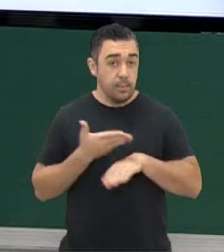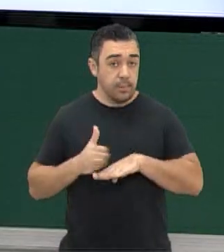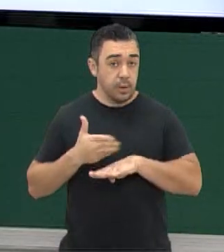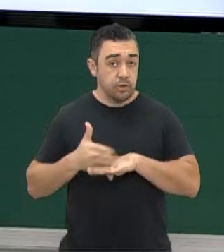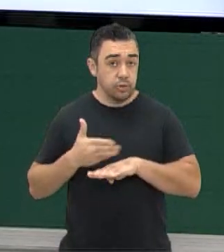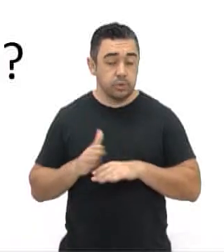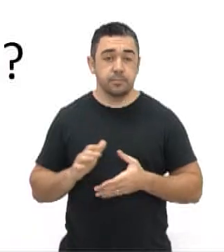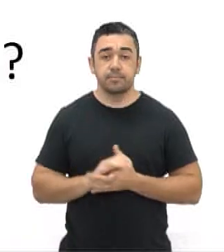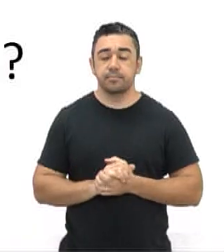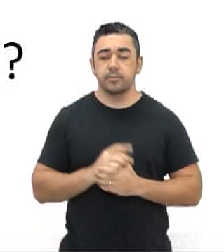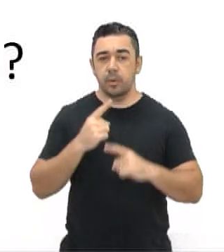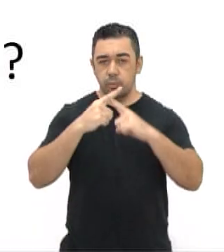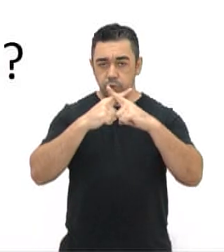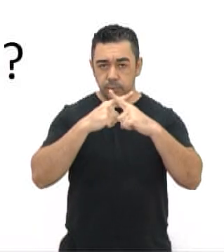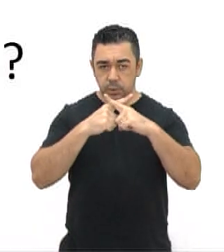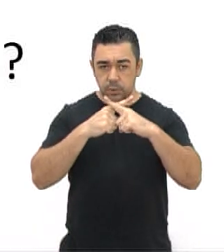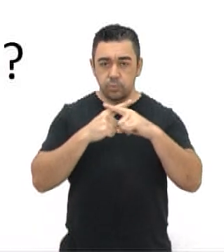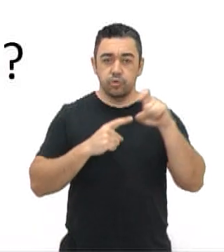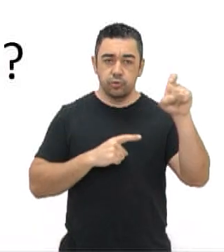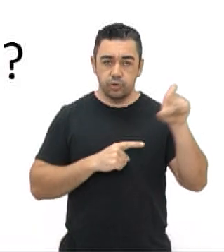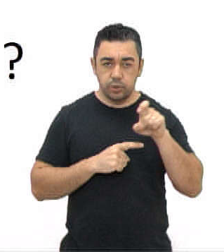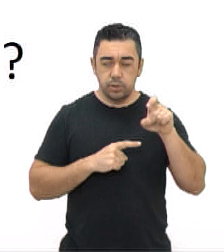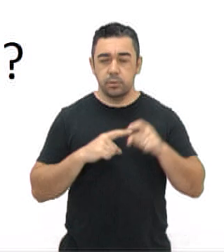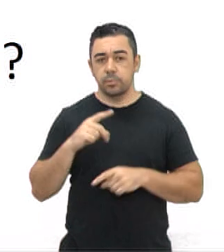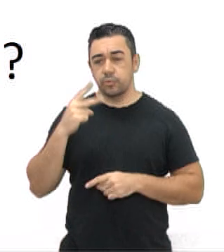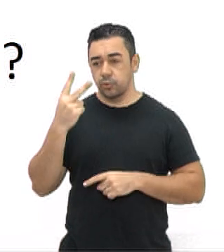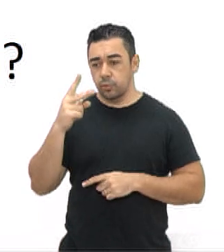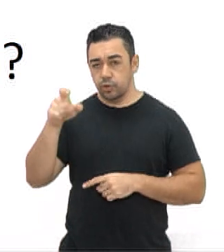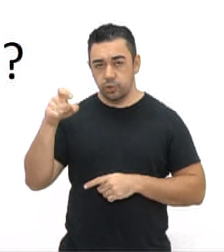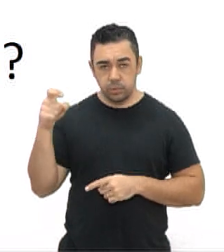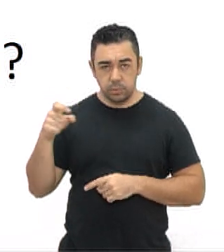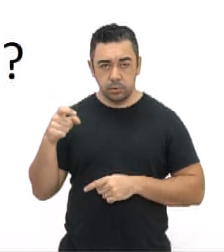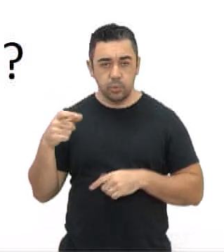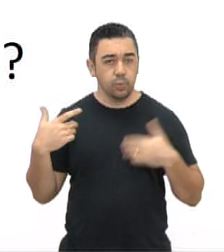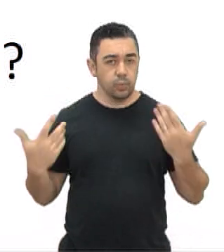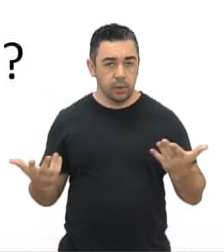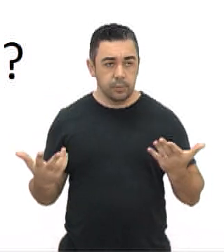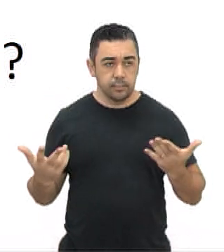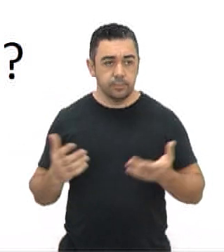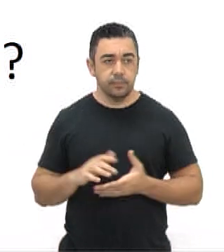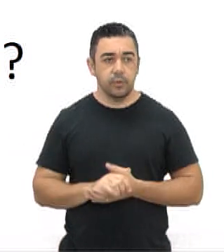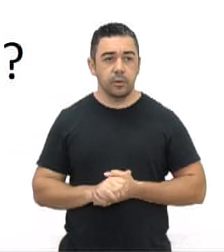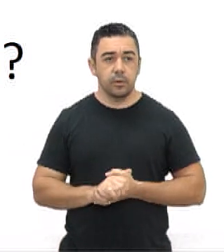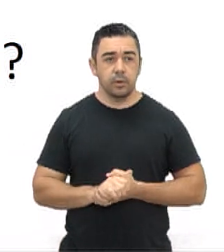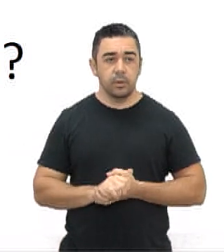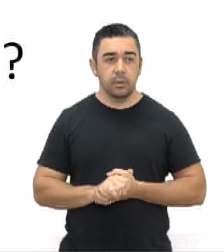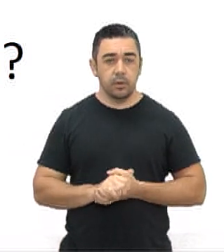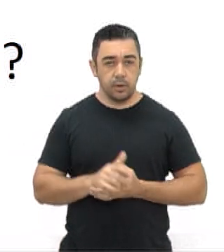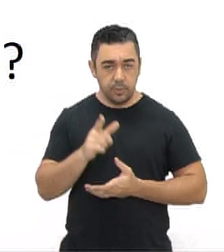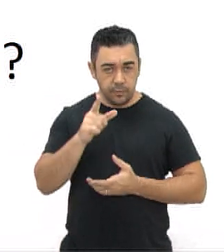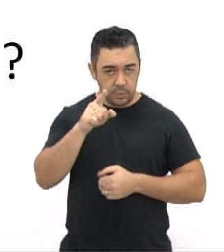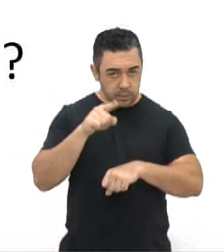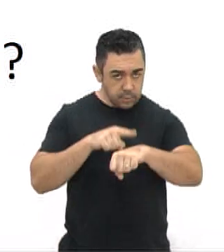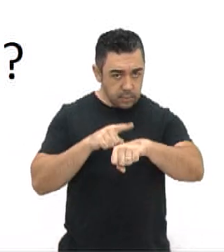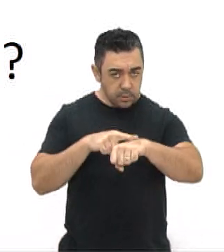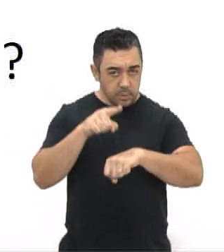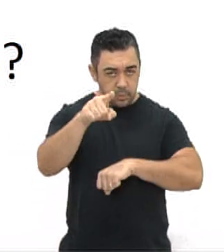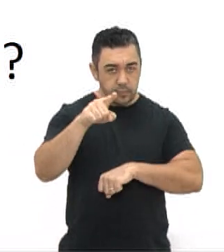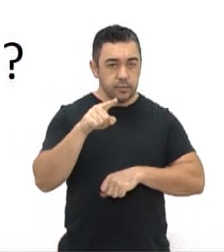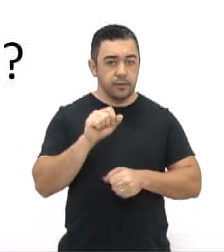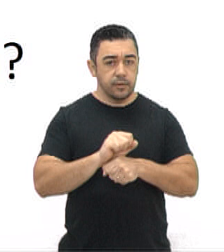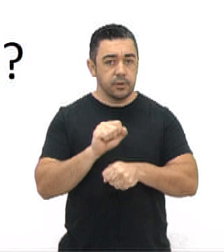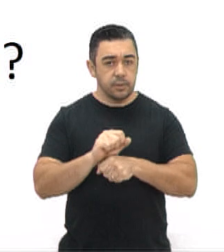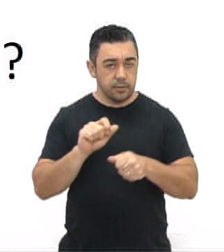lá, multiplicando x por 2x, o que resulta? Então, vamos ver o que vai dar? Eu vou esperar vocês